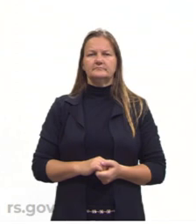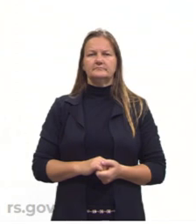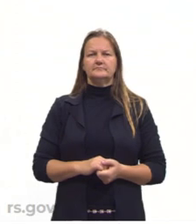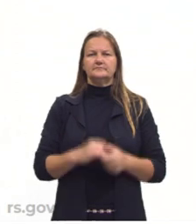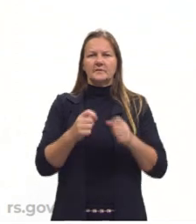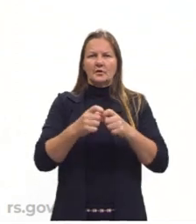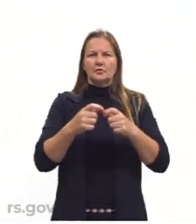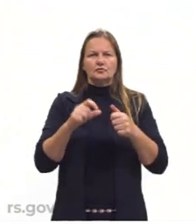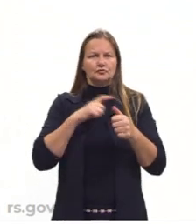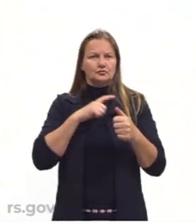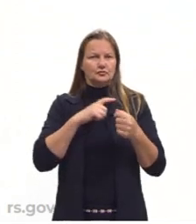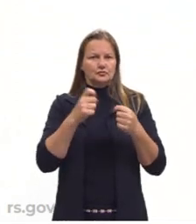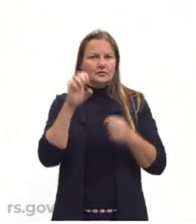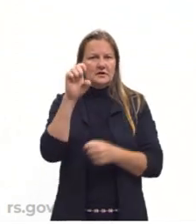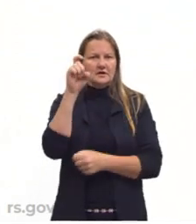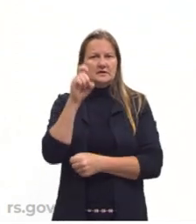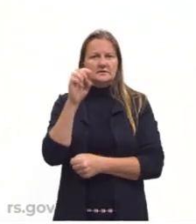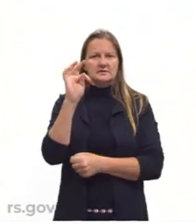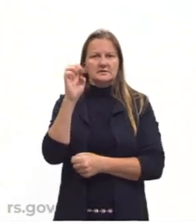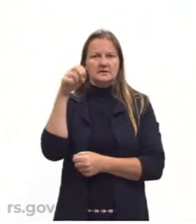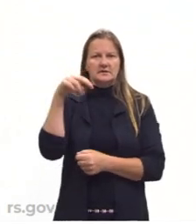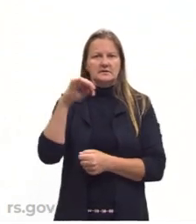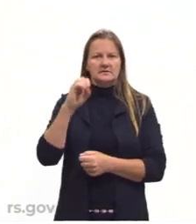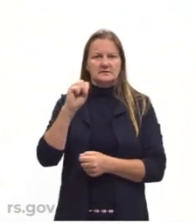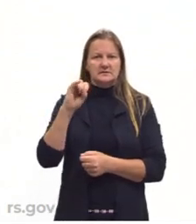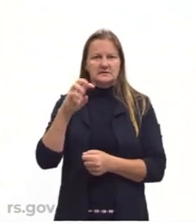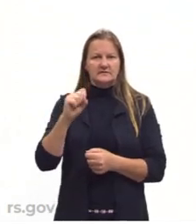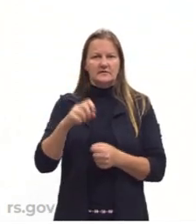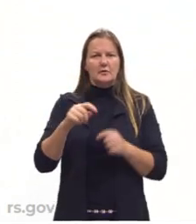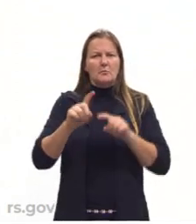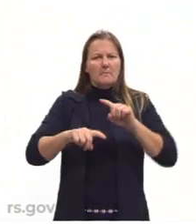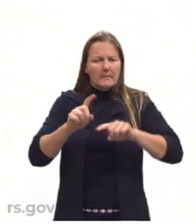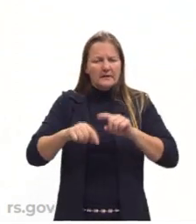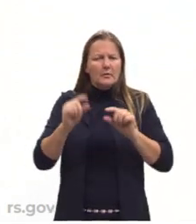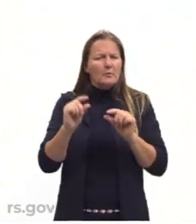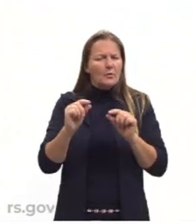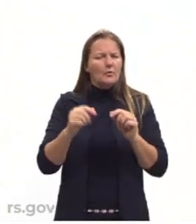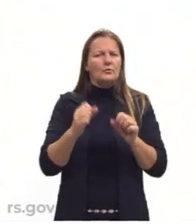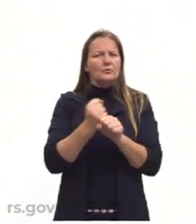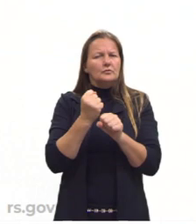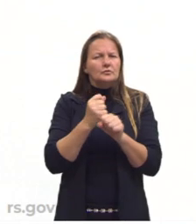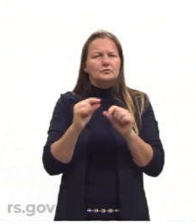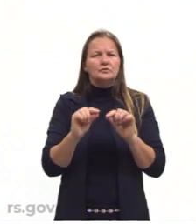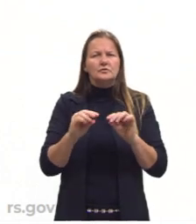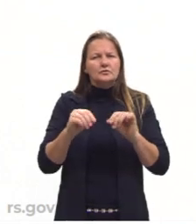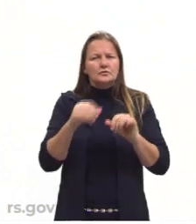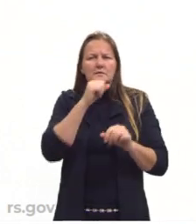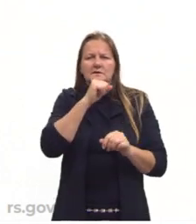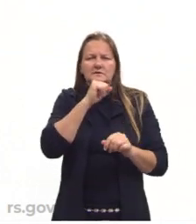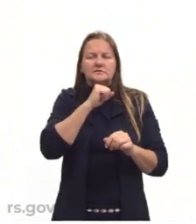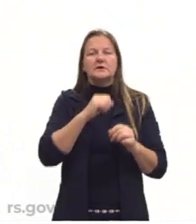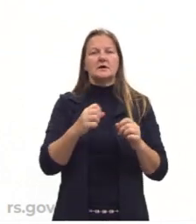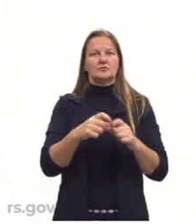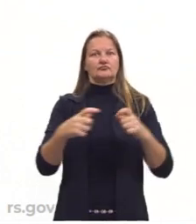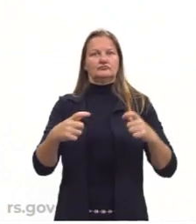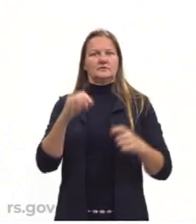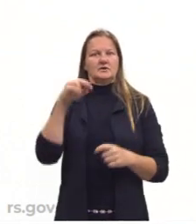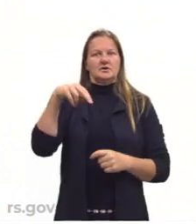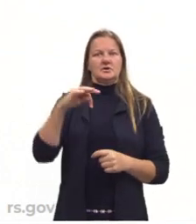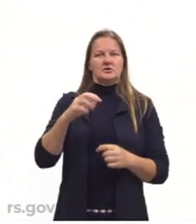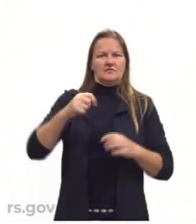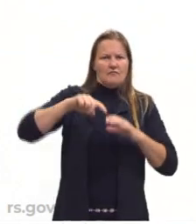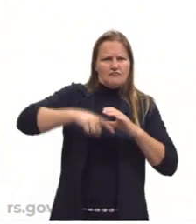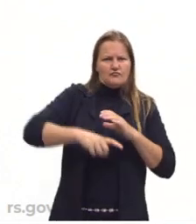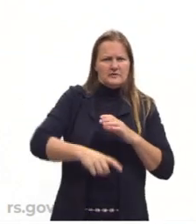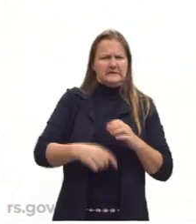temos a extensiva Então aquela com baixa produtividade né técnicas rudimentares e a intensiva então com